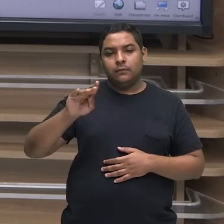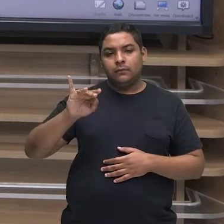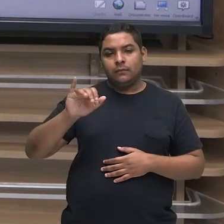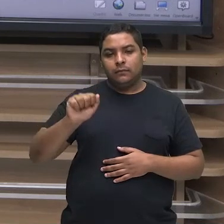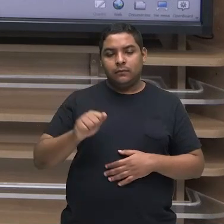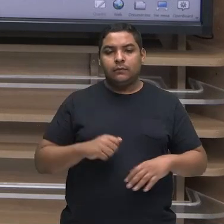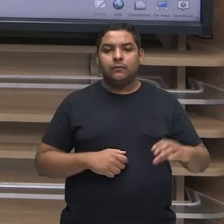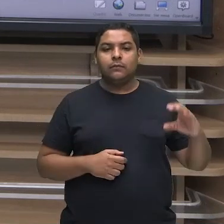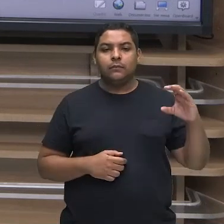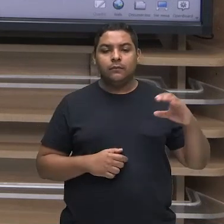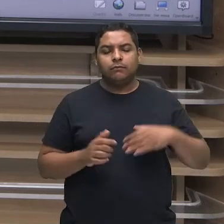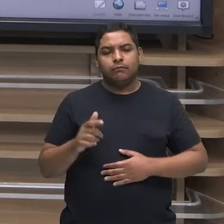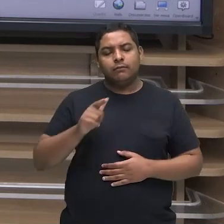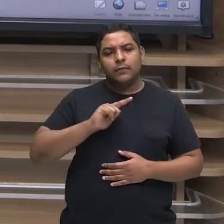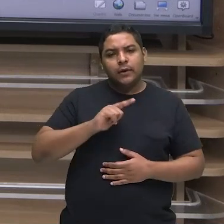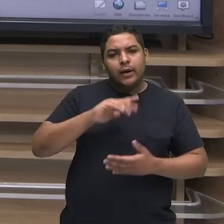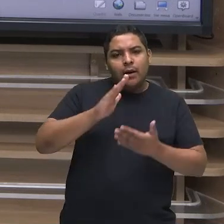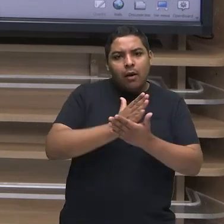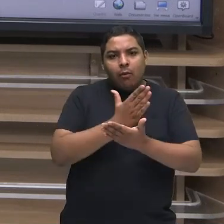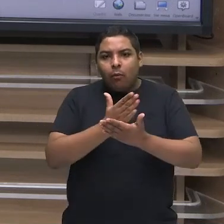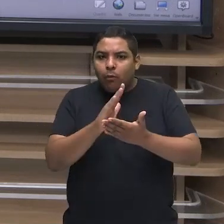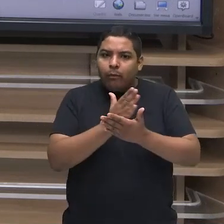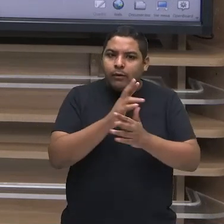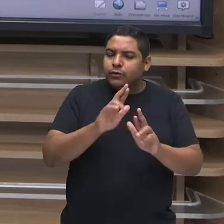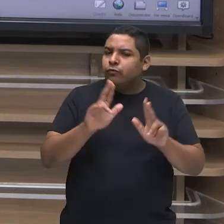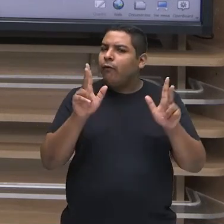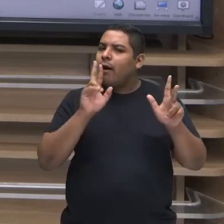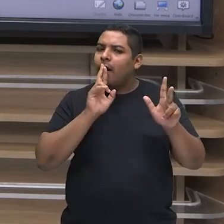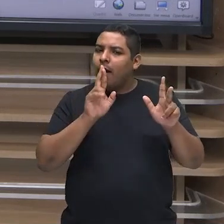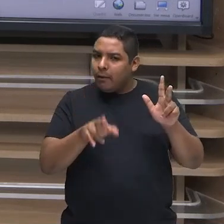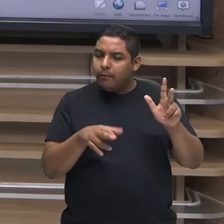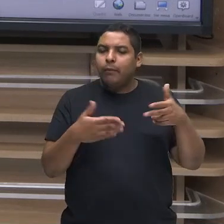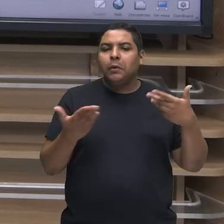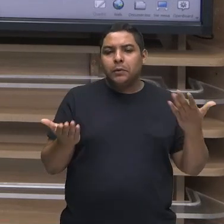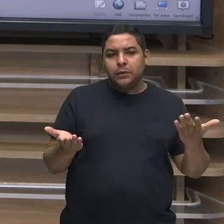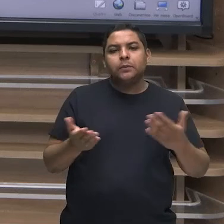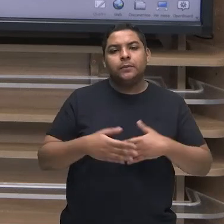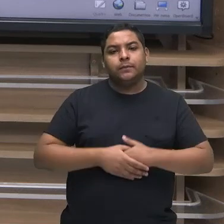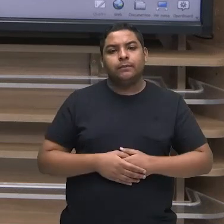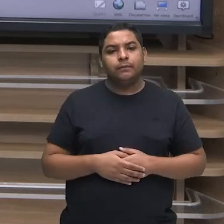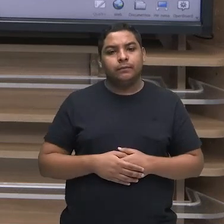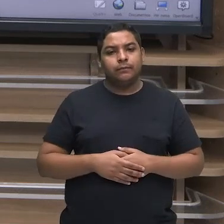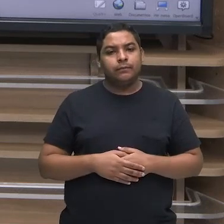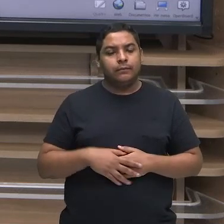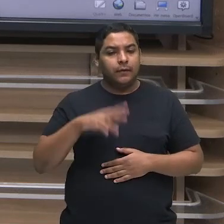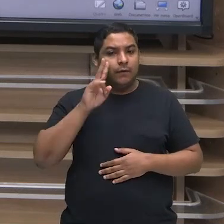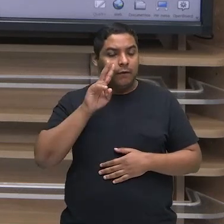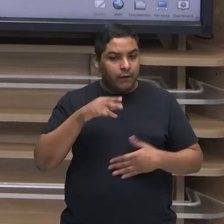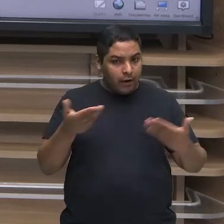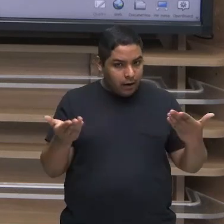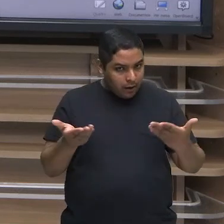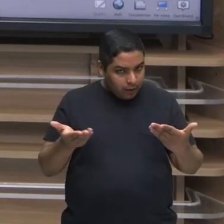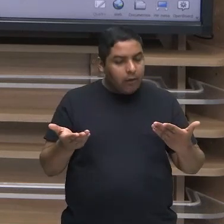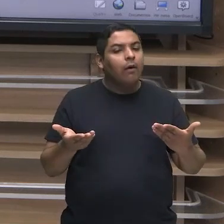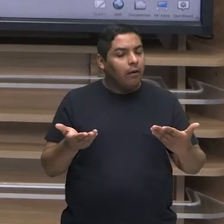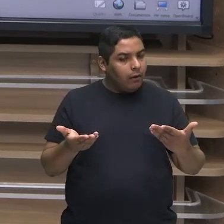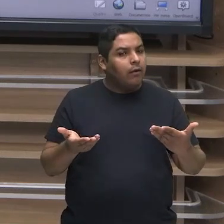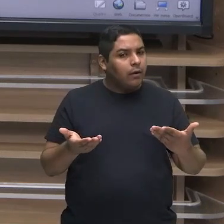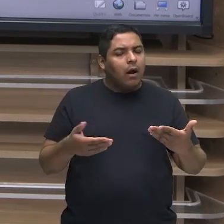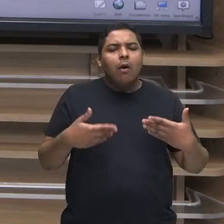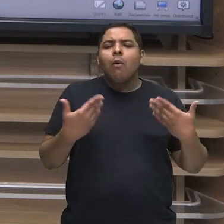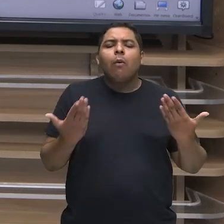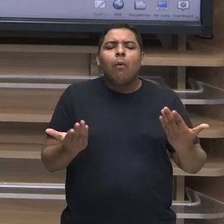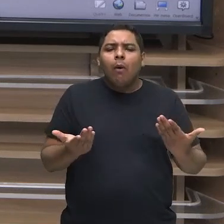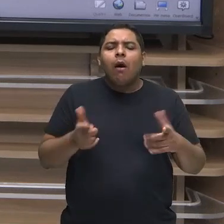houve algumas divergências, alguns... Então, a gente vai realmente ver qual seria a